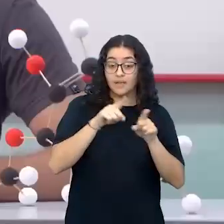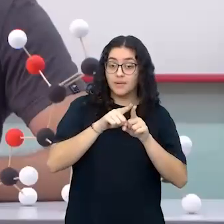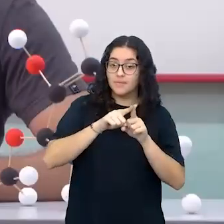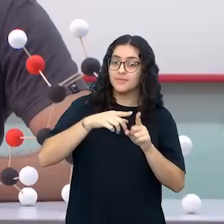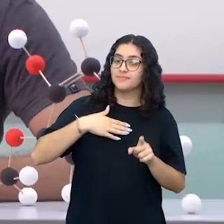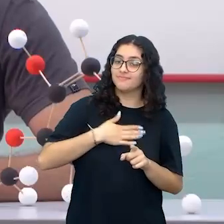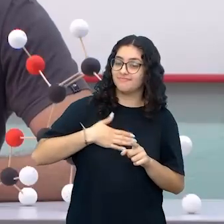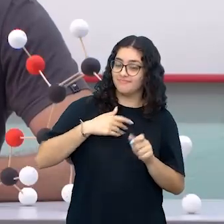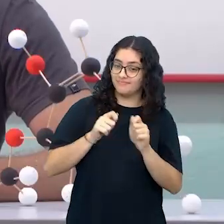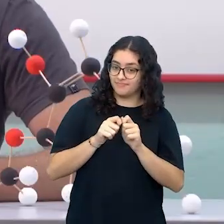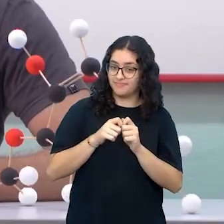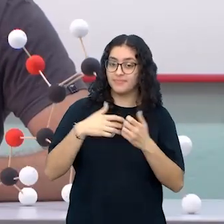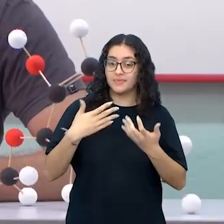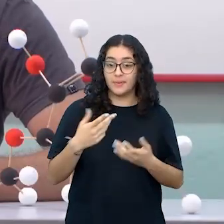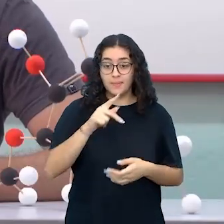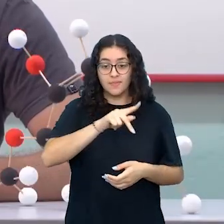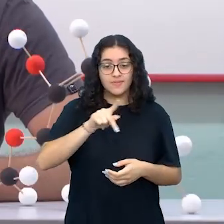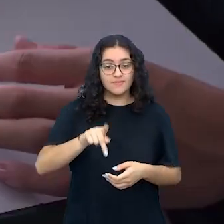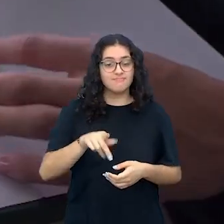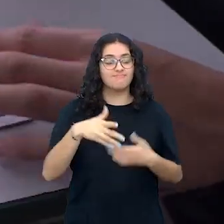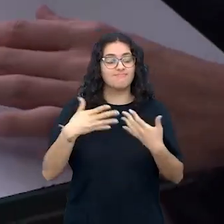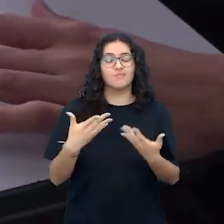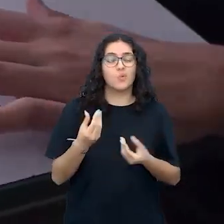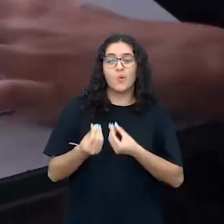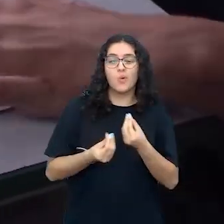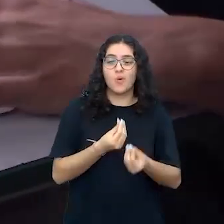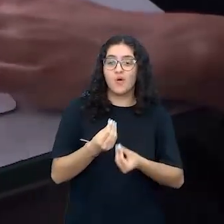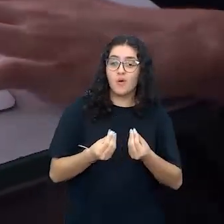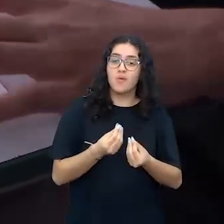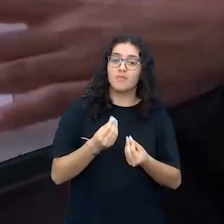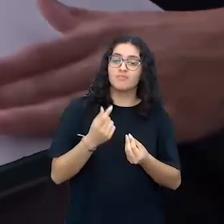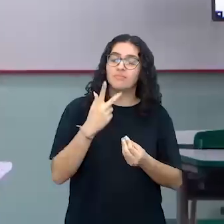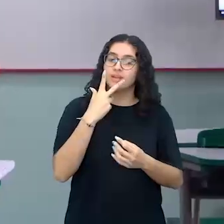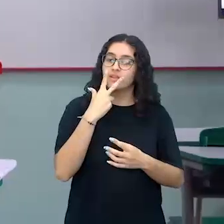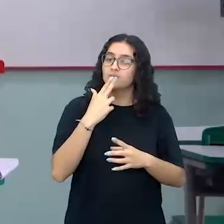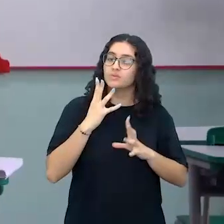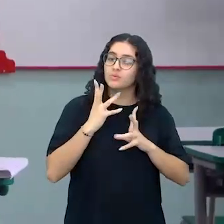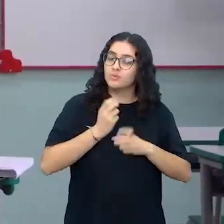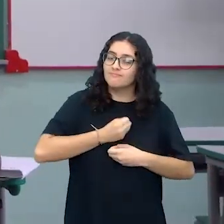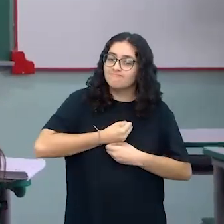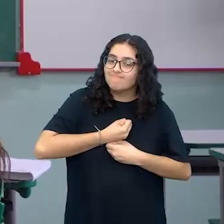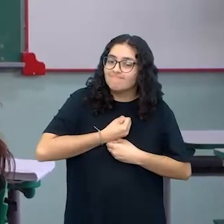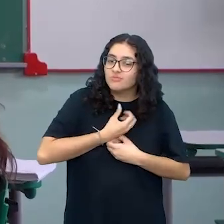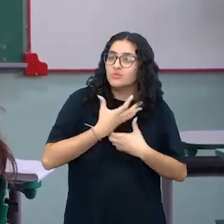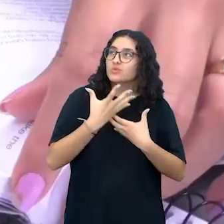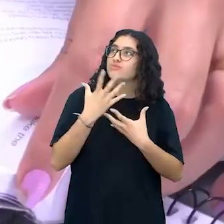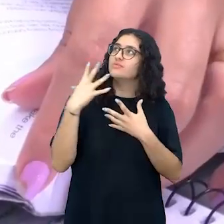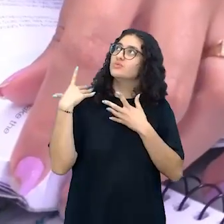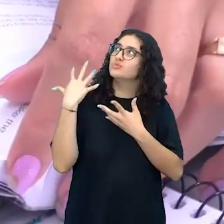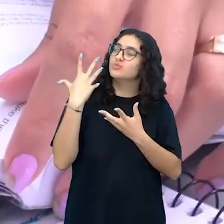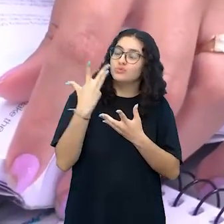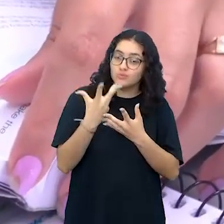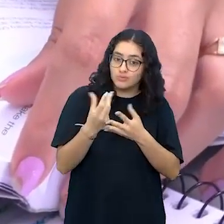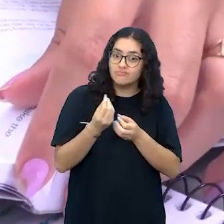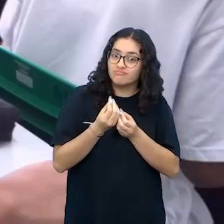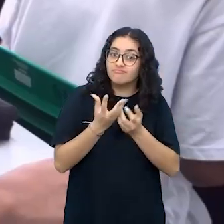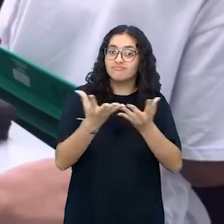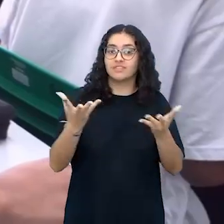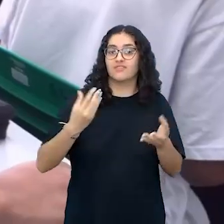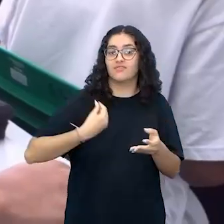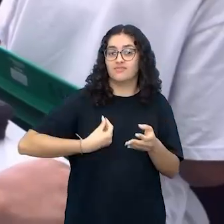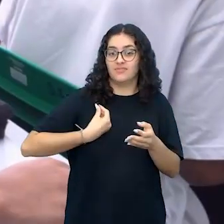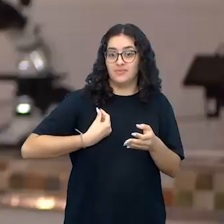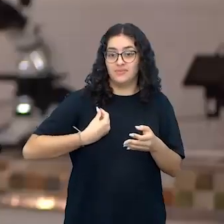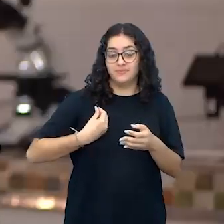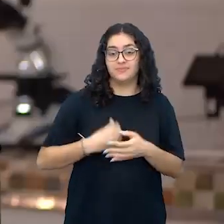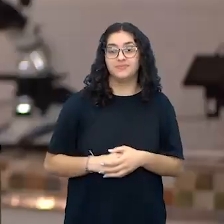gosto de fazer. Para ser professor assim, a gente acaba transferindo aquela nossa bagagem do que a gente passou durante a nossa